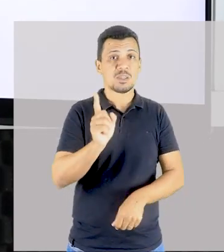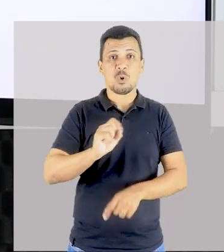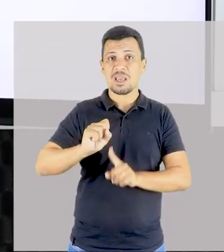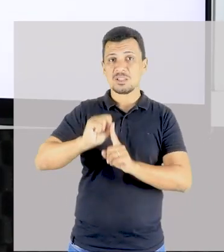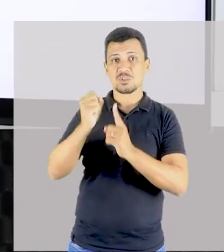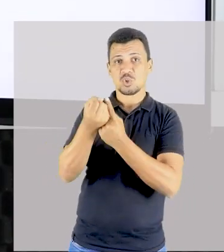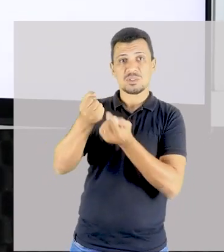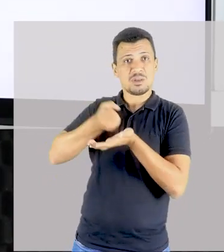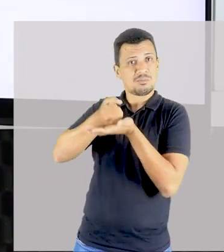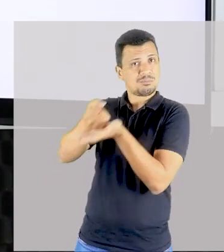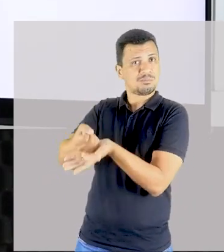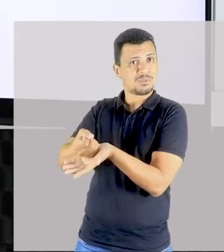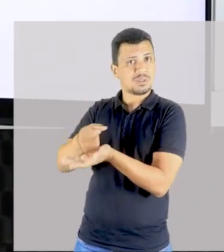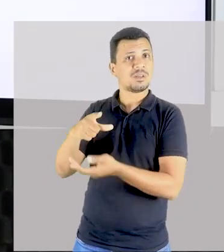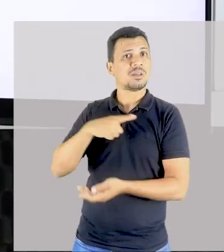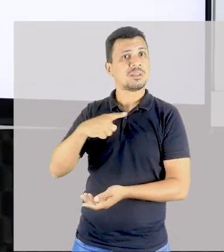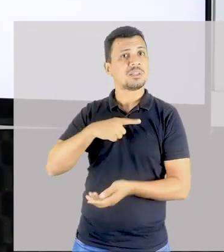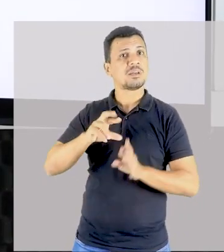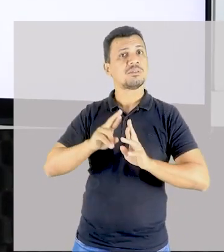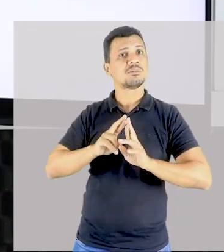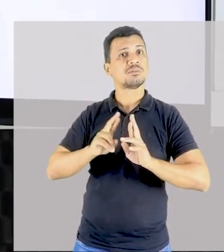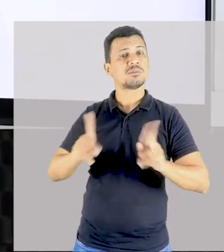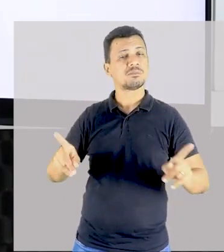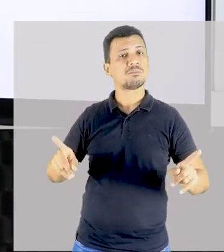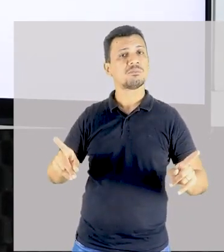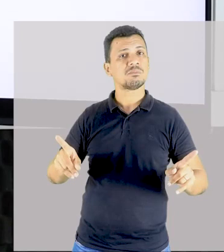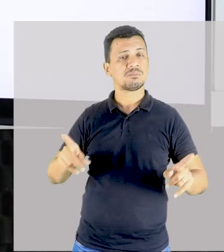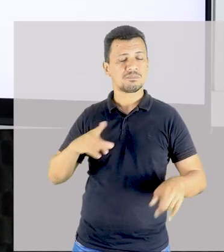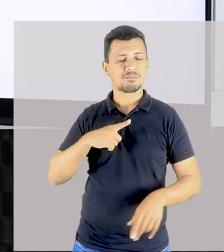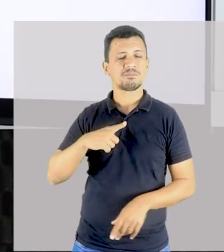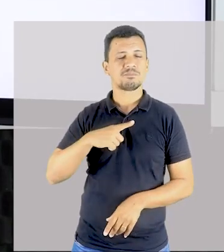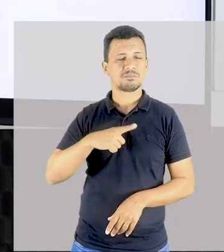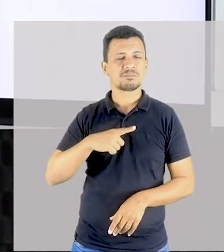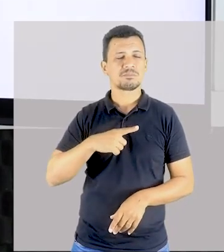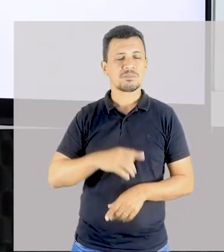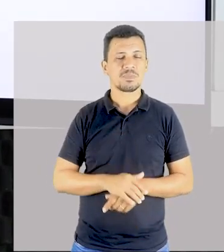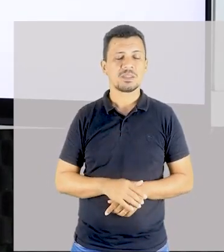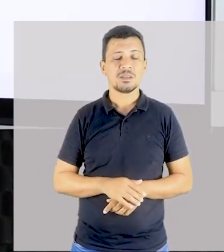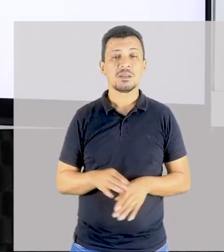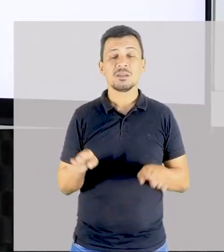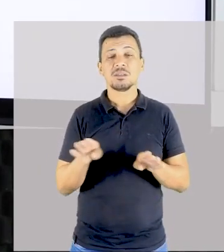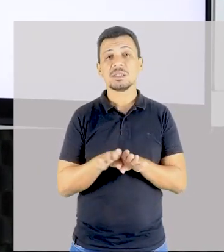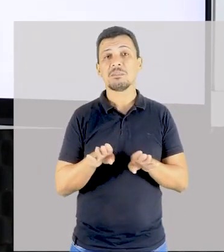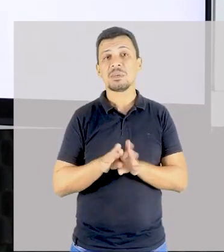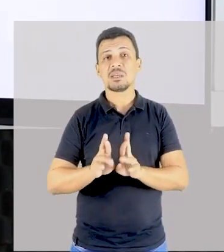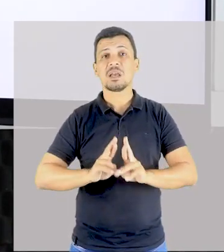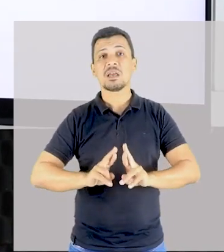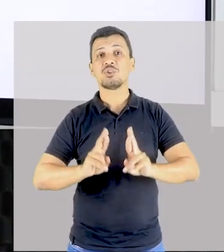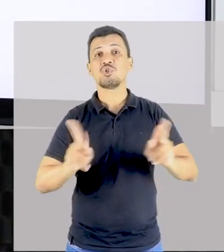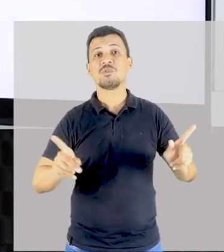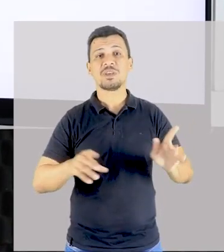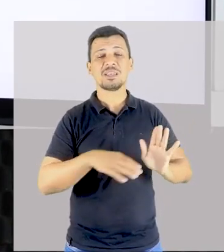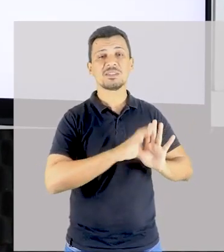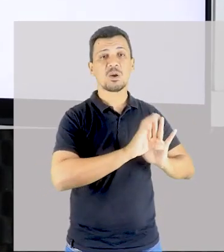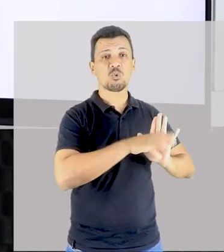existe essa distinção existe essa diferença Inclusive essa diferença